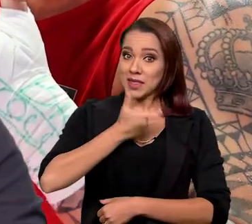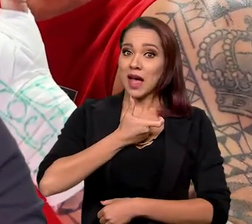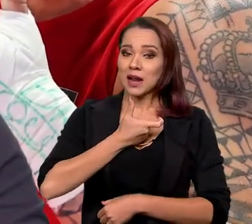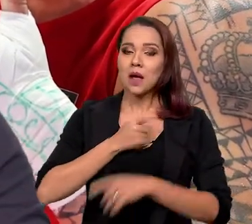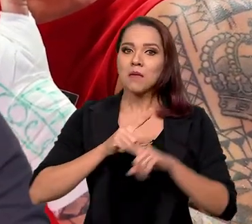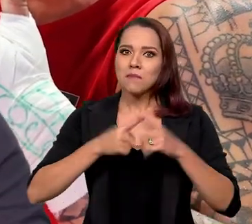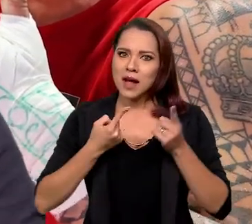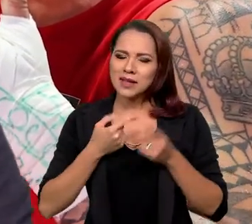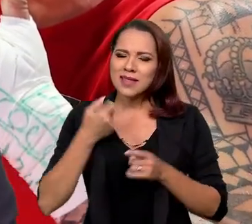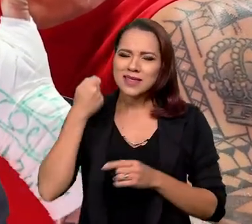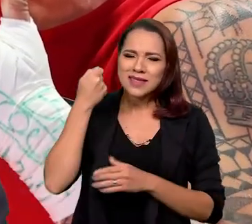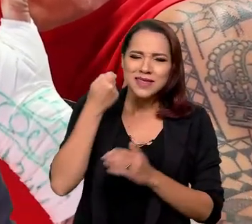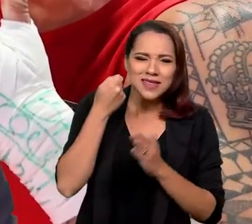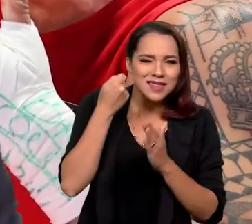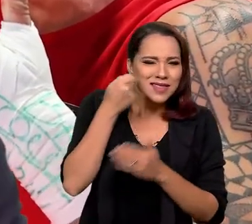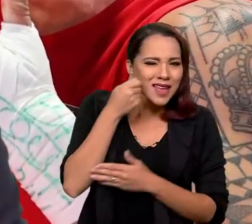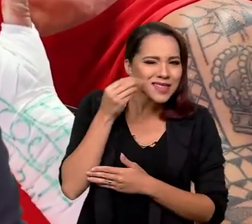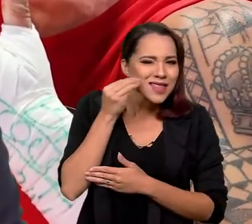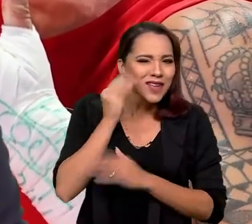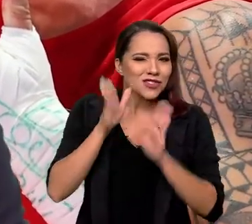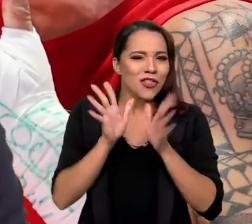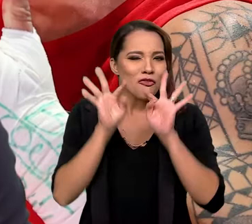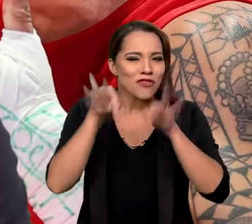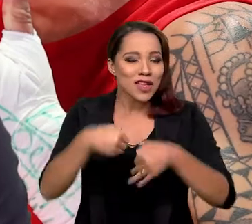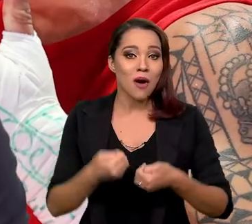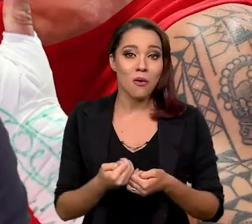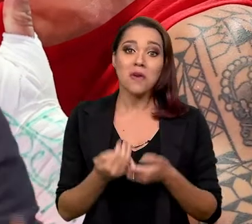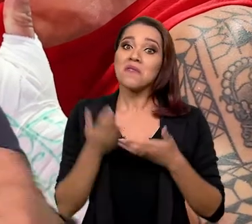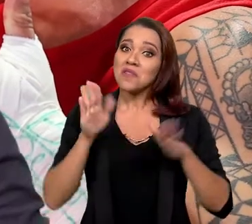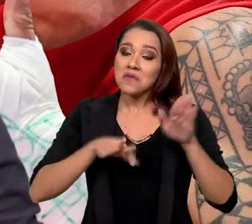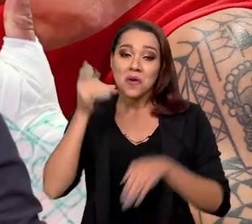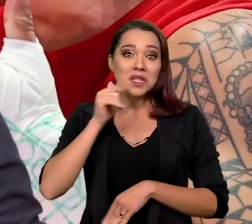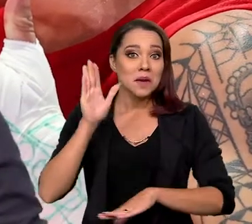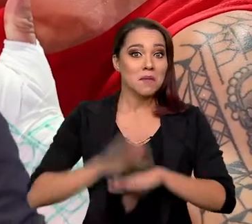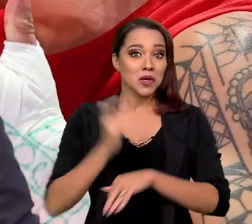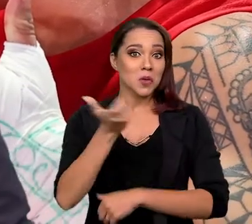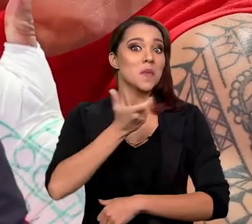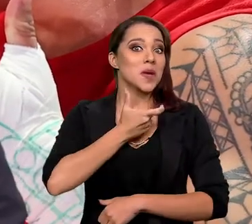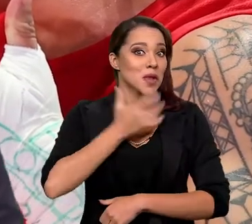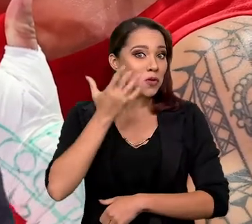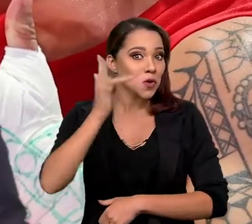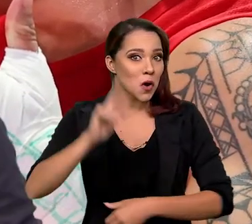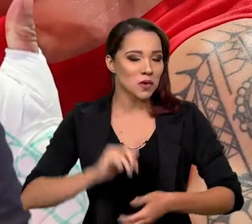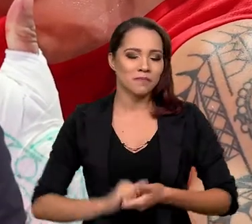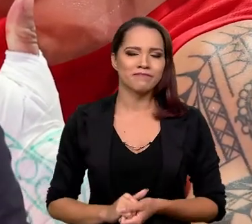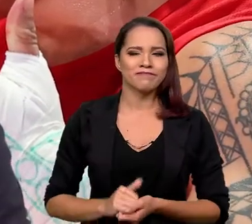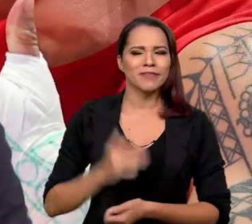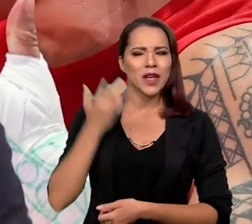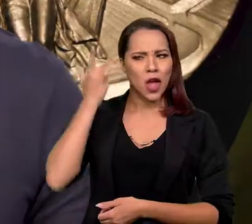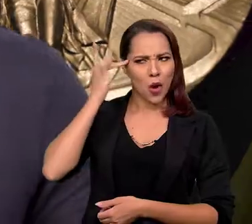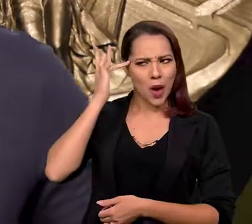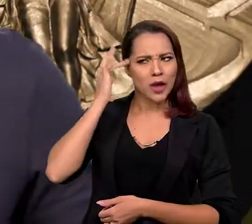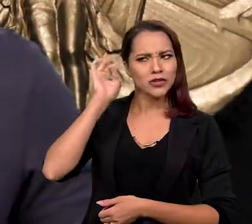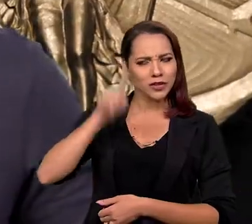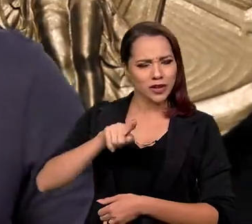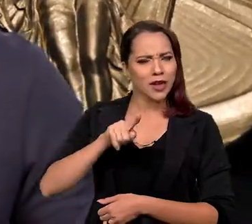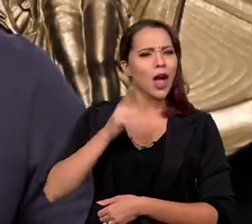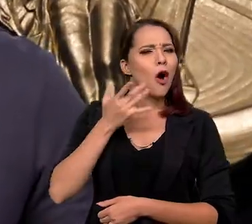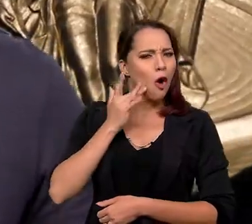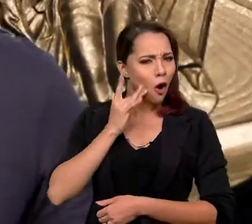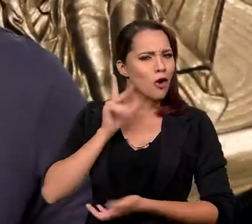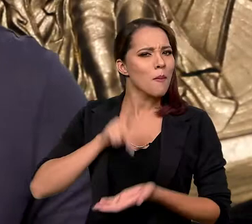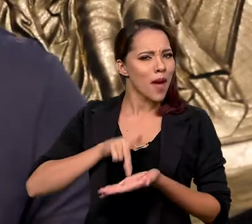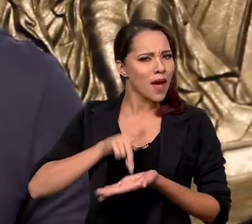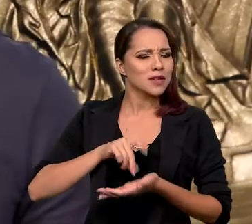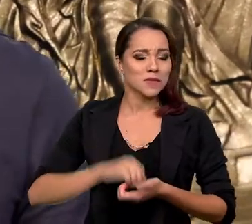já garantiu medalha, mas ainda luta para tentar chegar na final e, quem sabe, ganhar mais uma medalha de ouro aí. E eu acho que